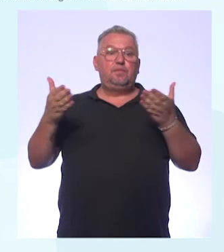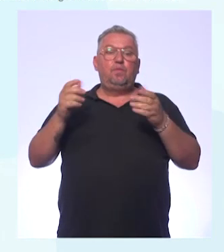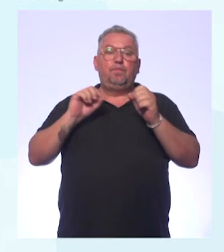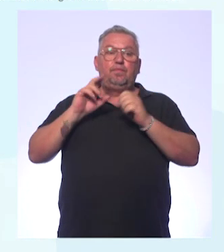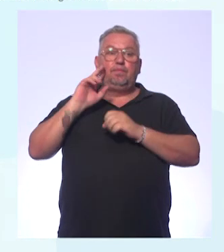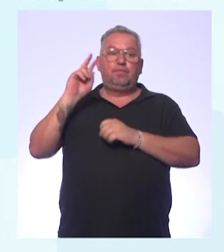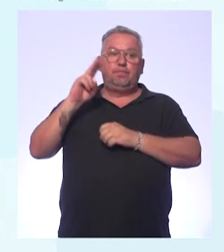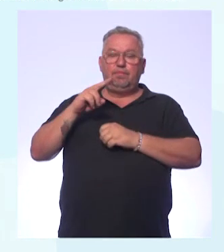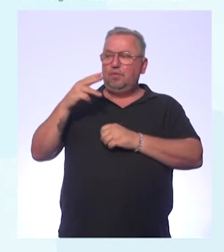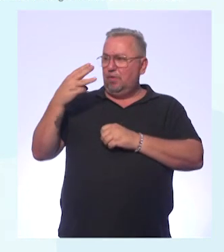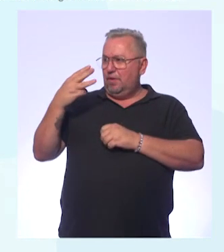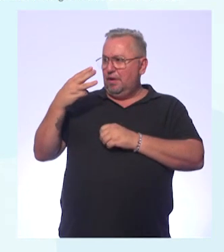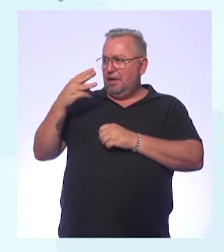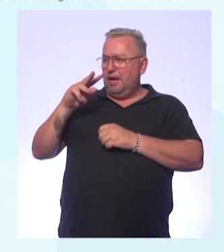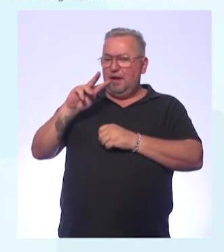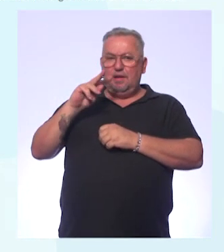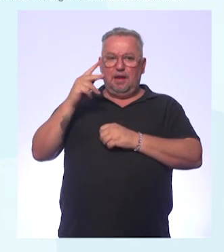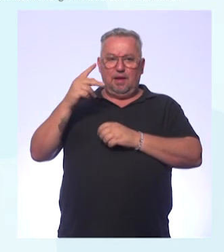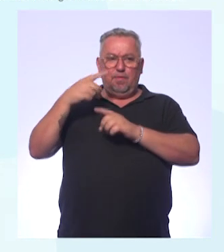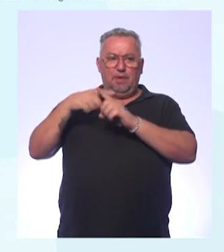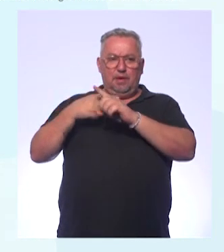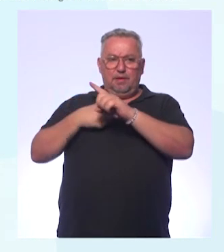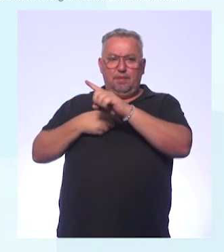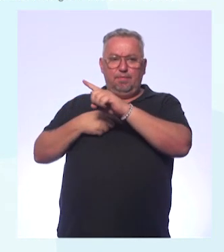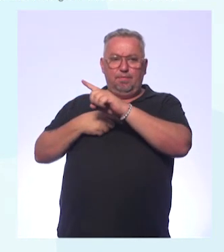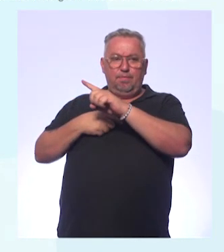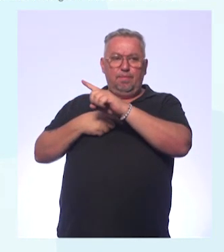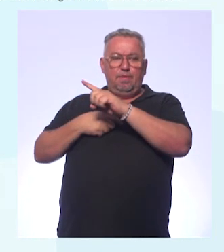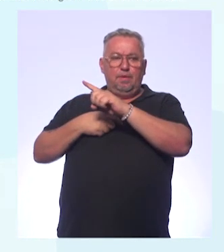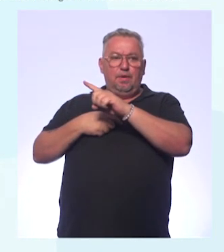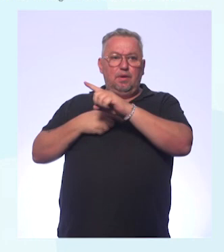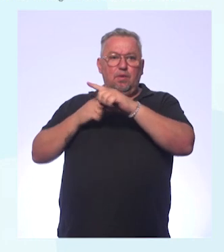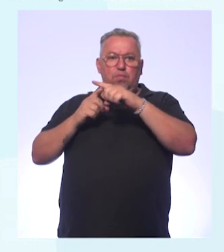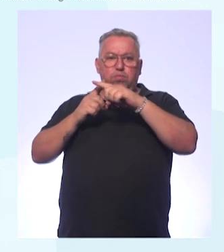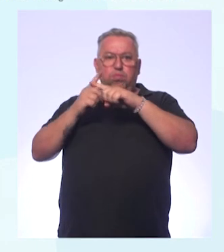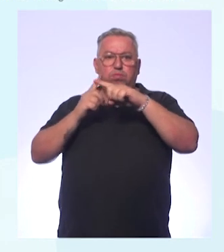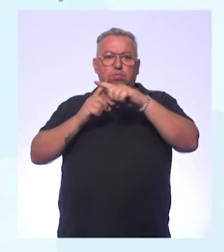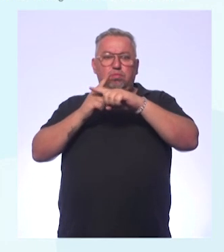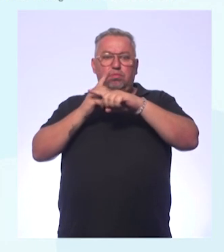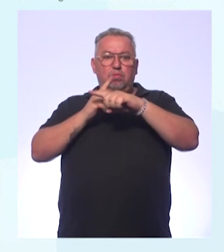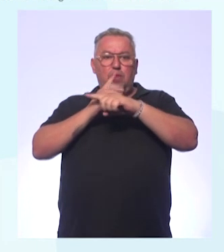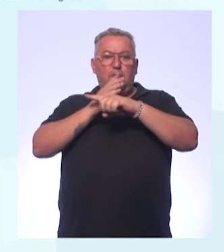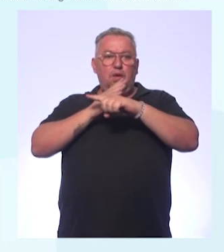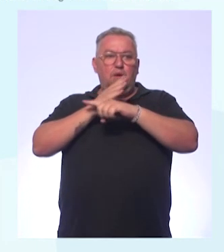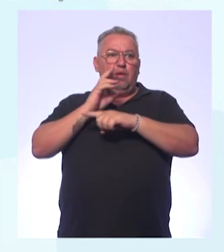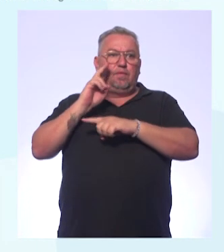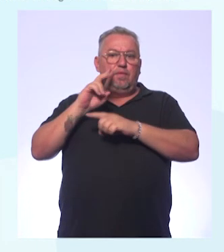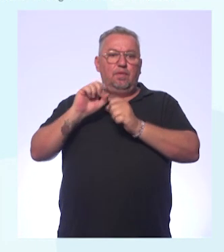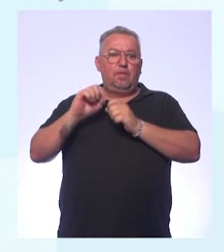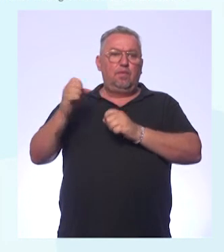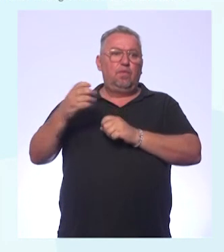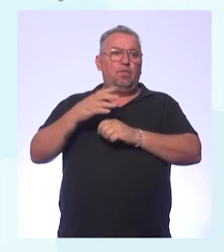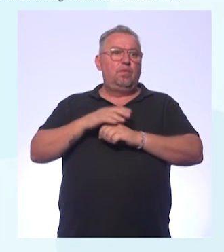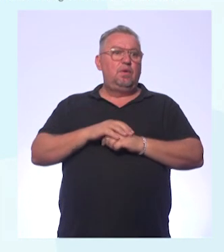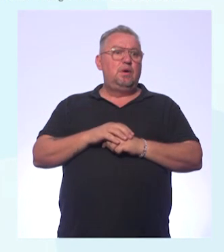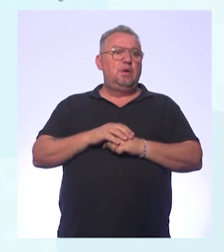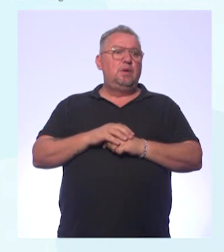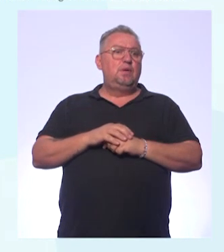não liberou 3 H+, cada vez que passar, vai formar um novo ATP. Então, olha só, passou ali,